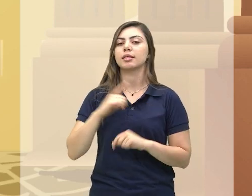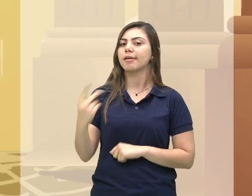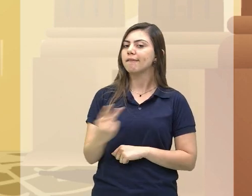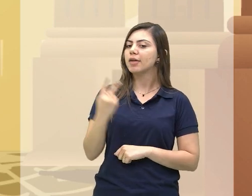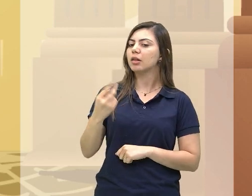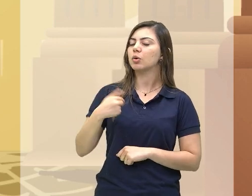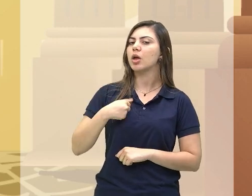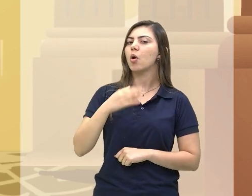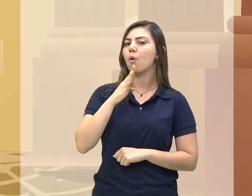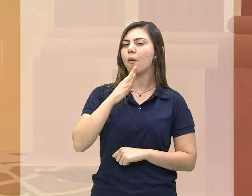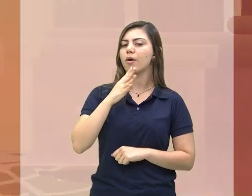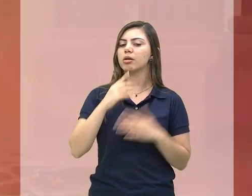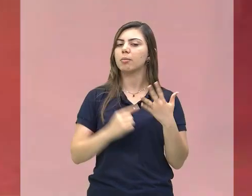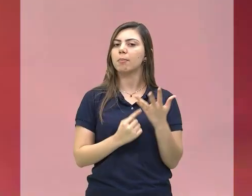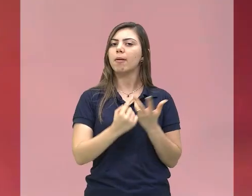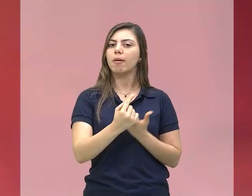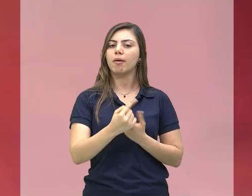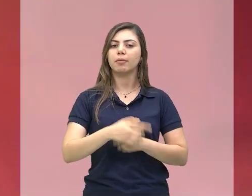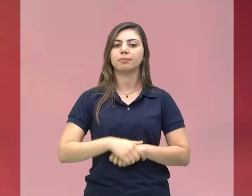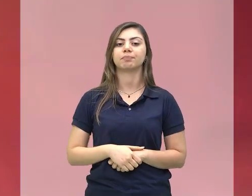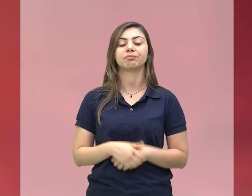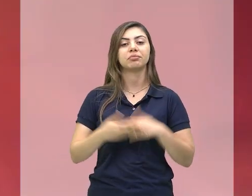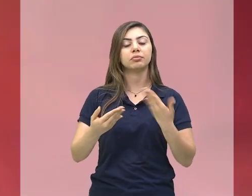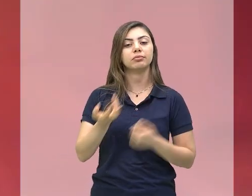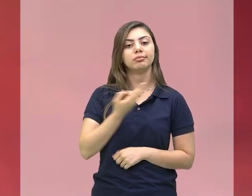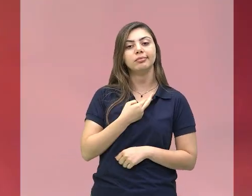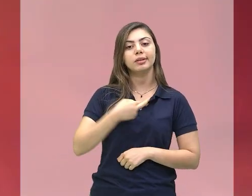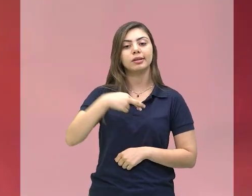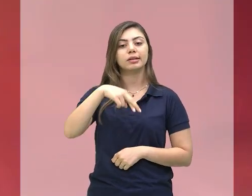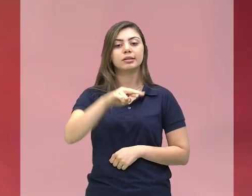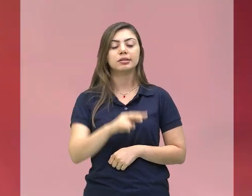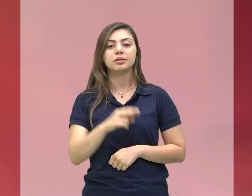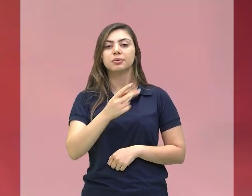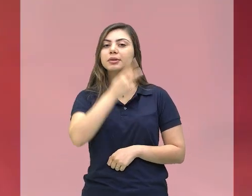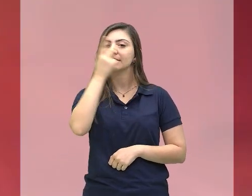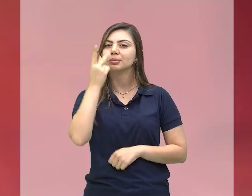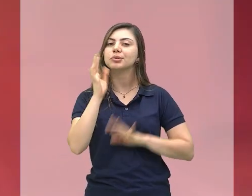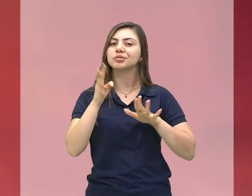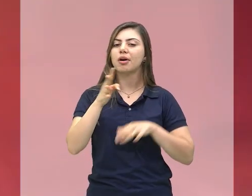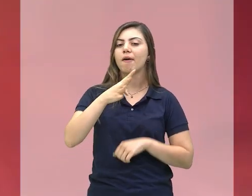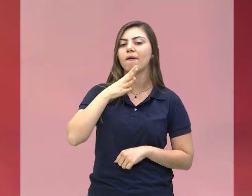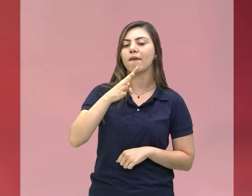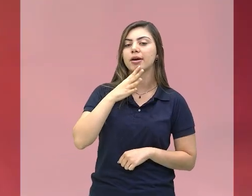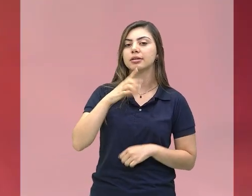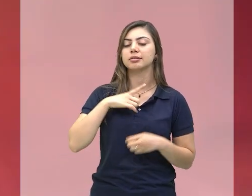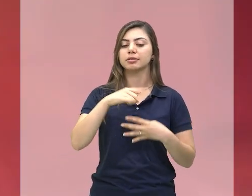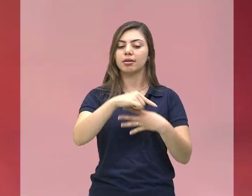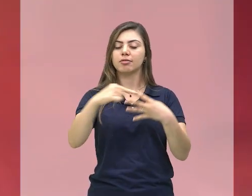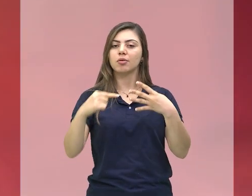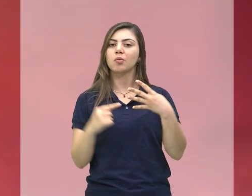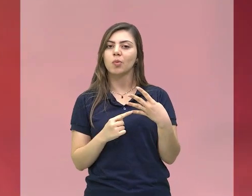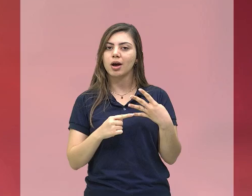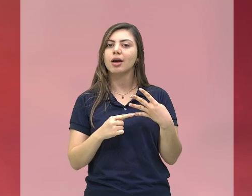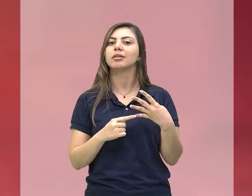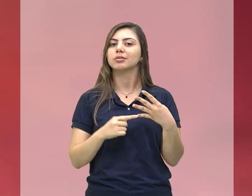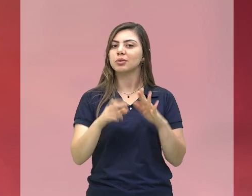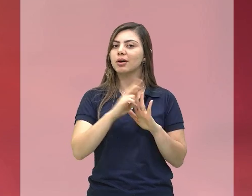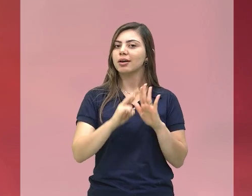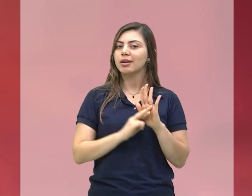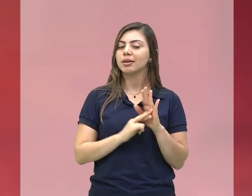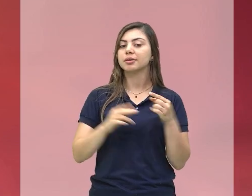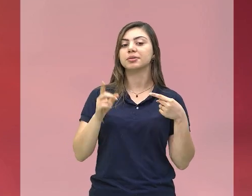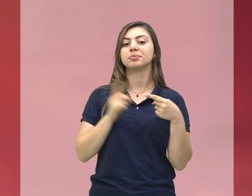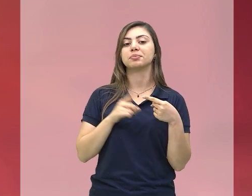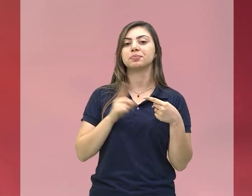já conheço? E nas religiões, a galera já sabe, 4 regras de ouro.